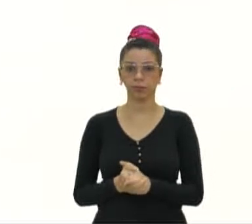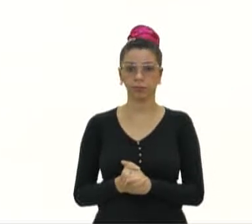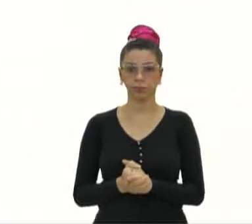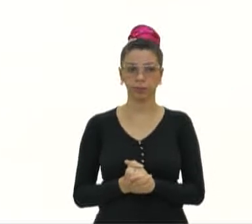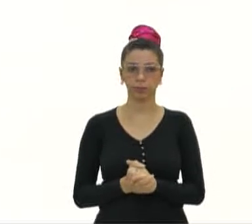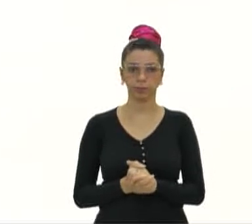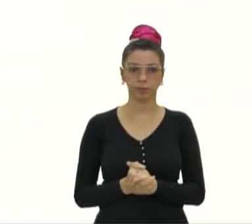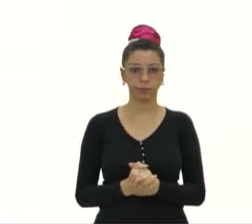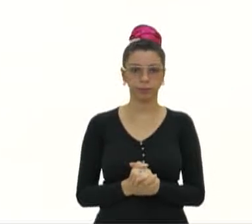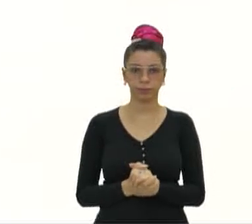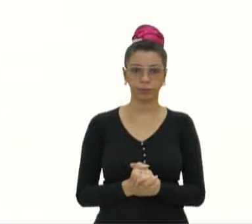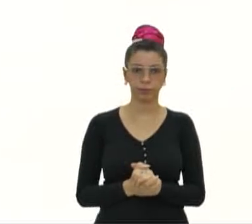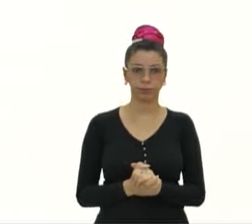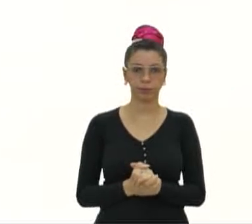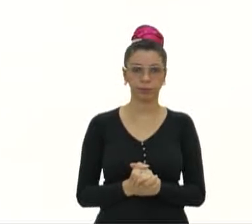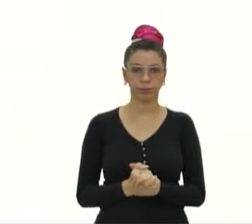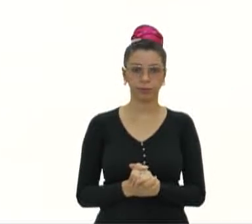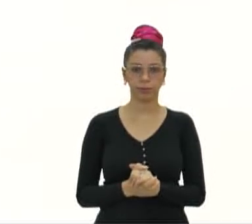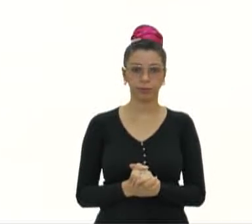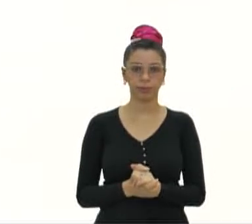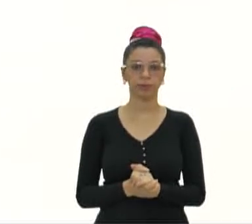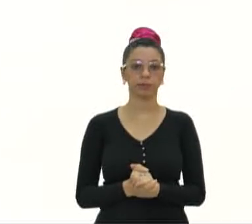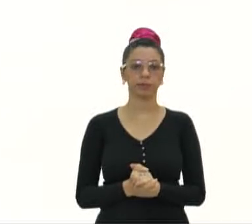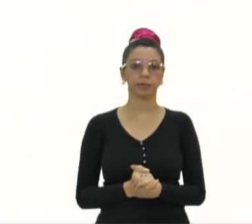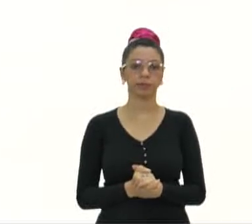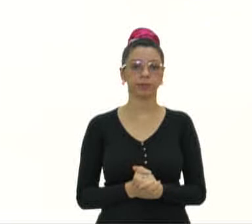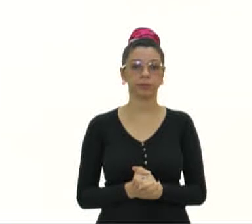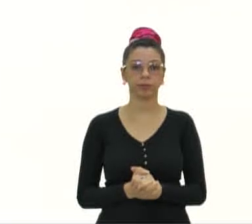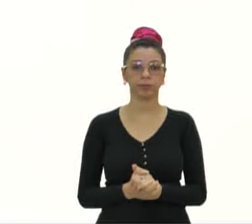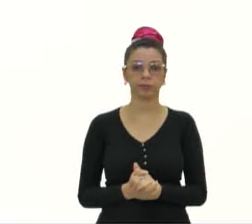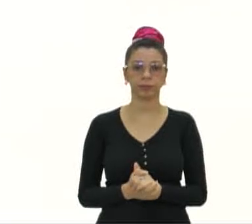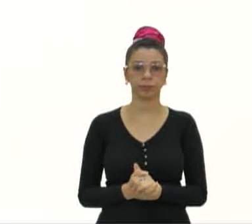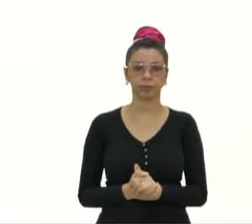= mc elevated, he was developing the relative